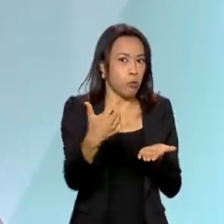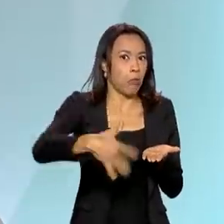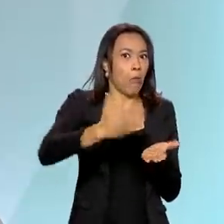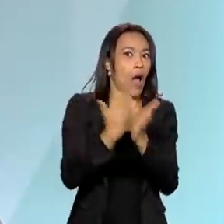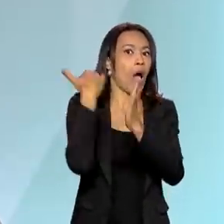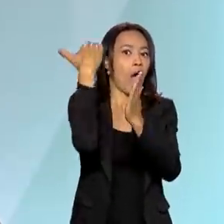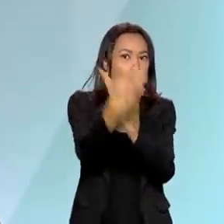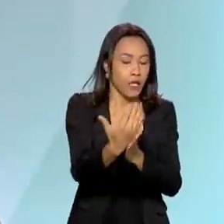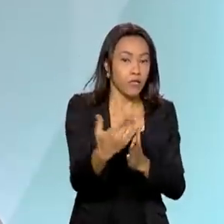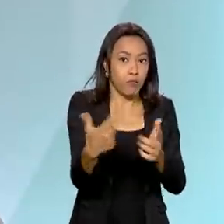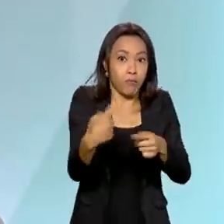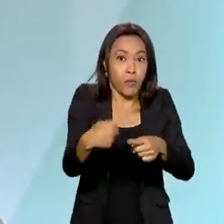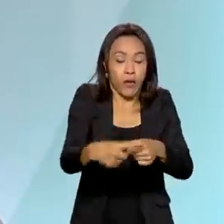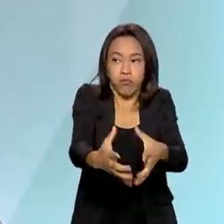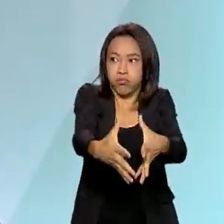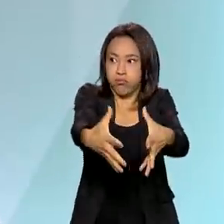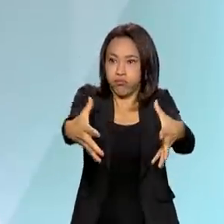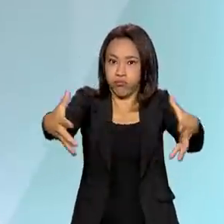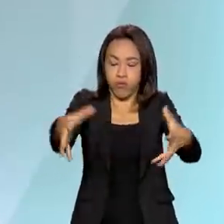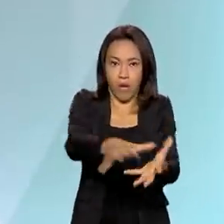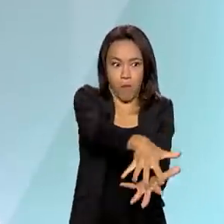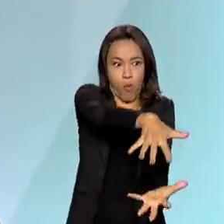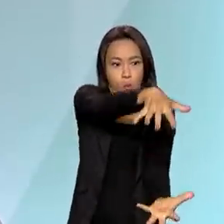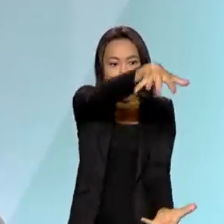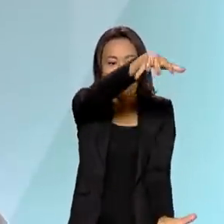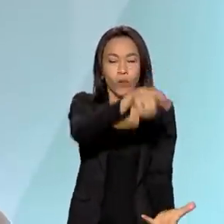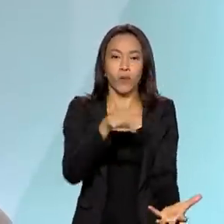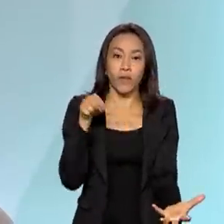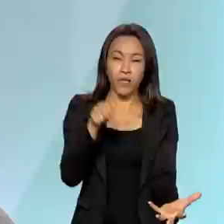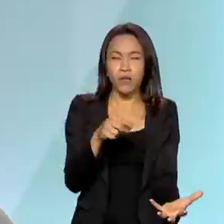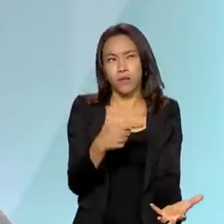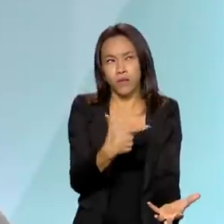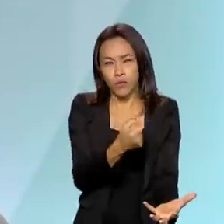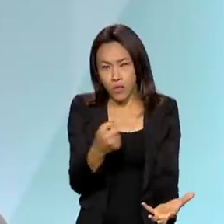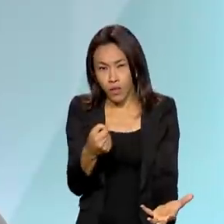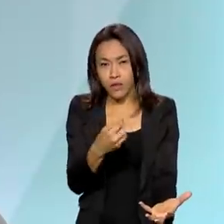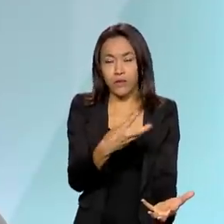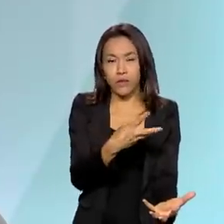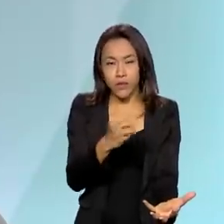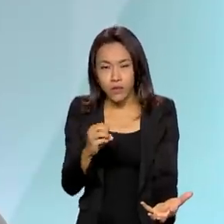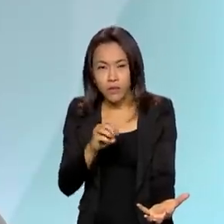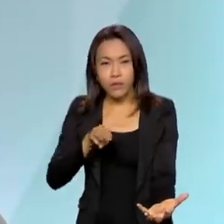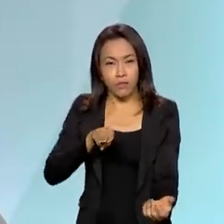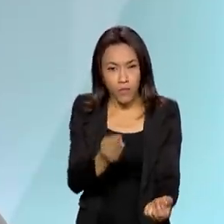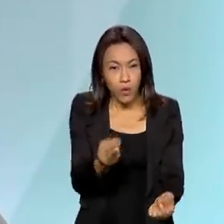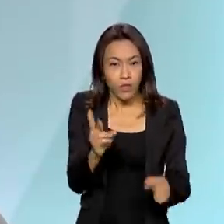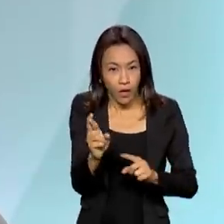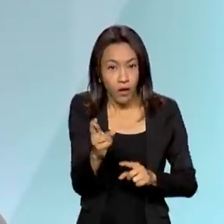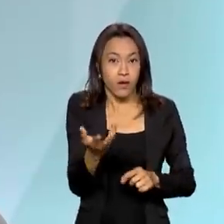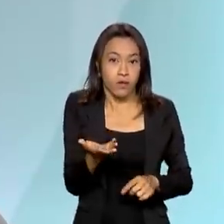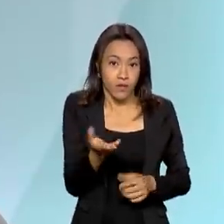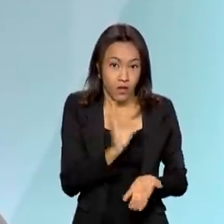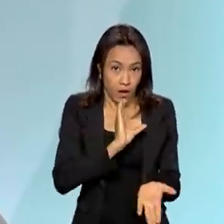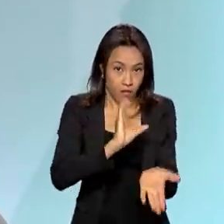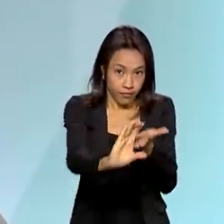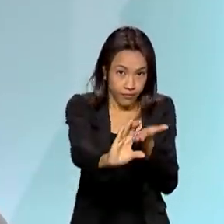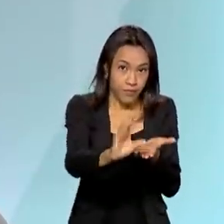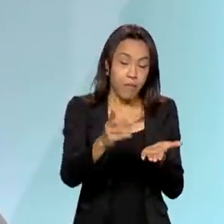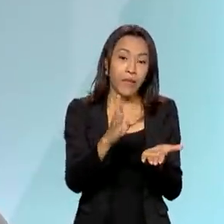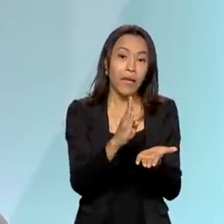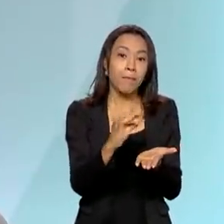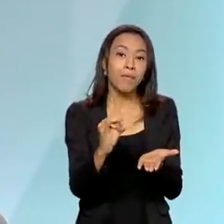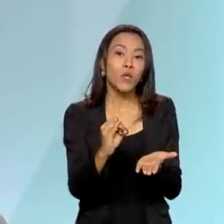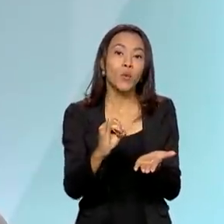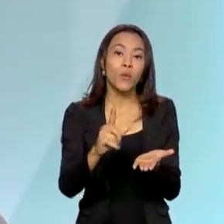tem um volume relevante de resíduos. Então, você está falando de investimento aí de 200, 300 milhões de reais para gerar biogás e